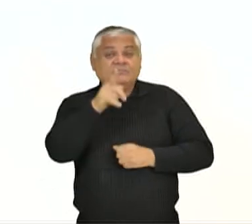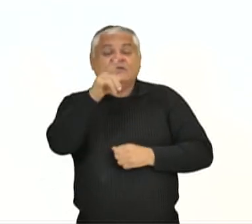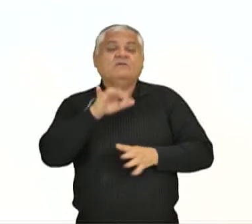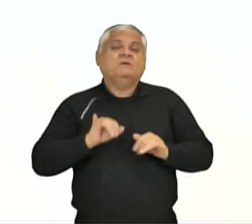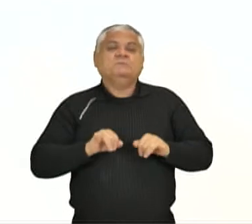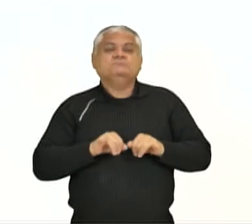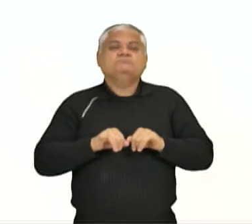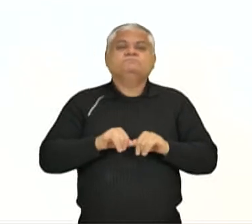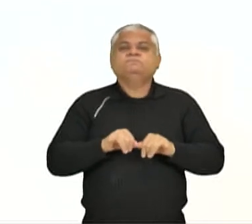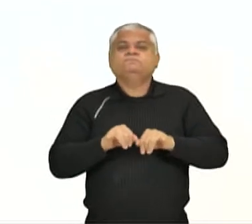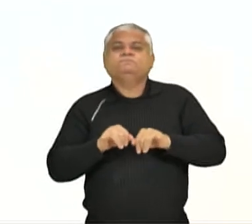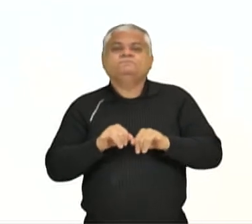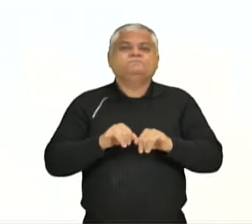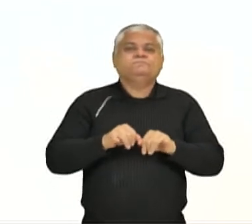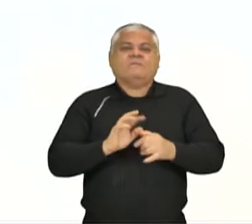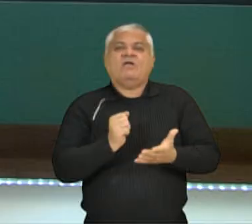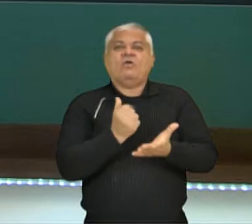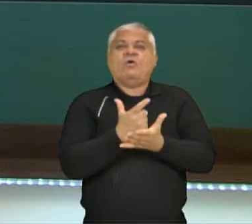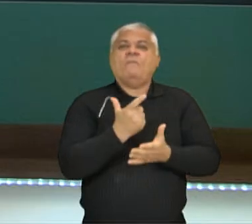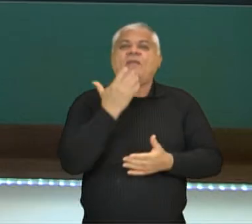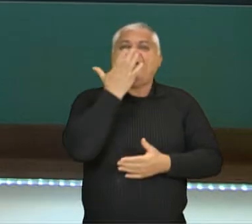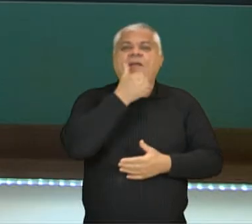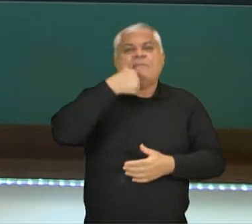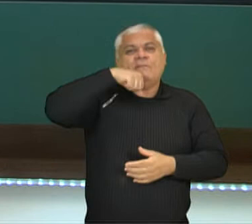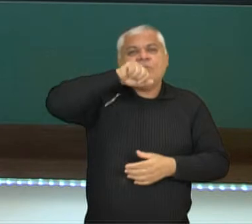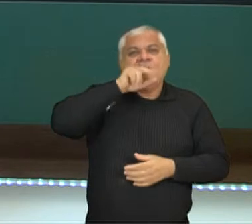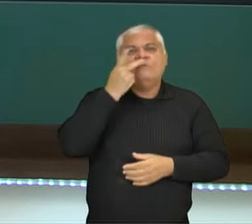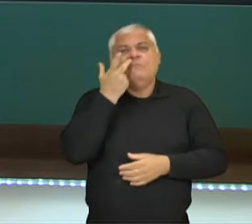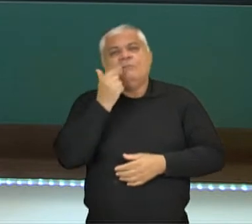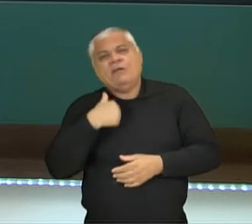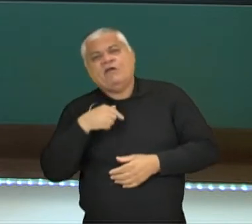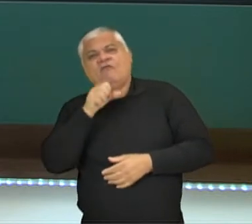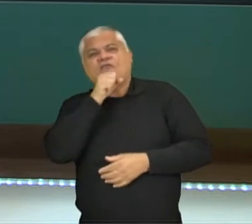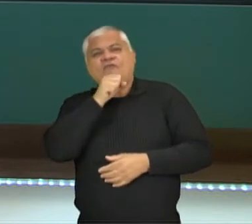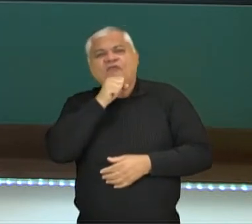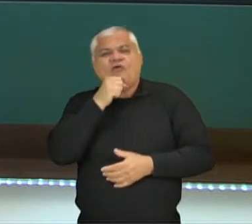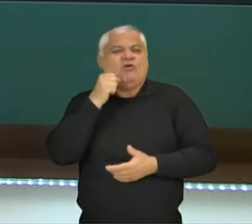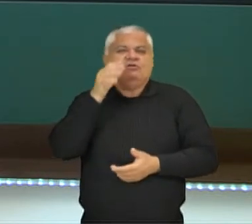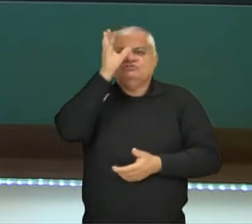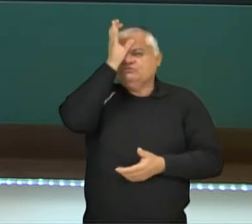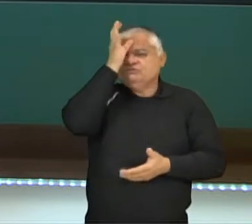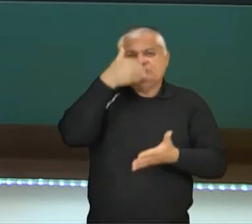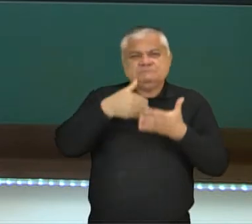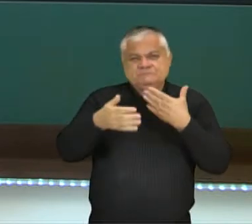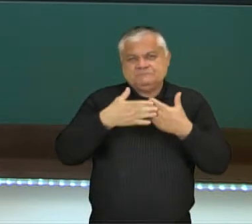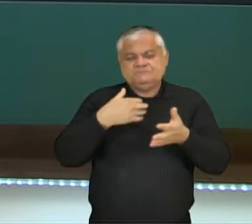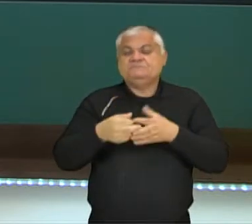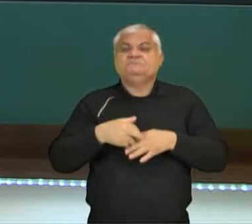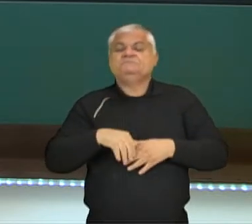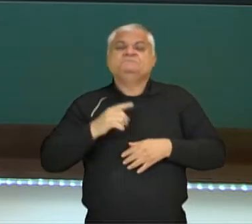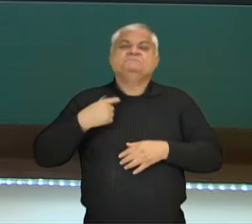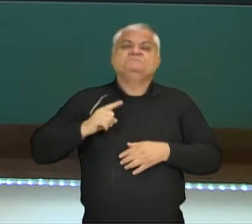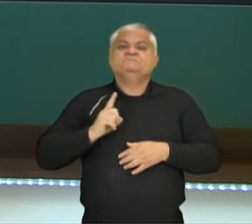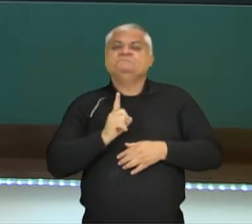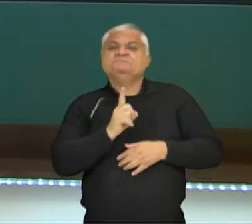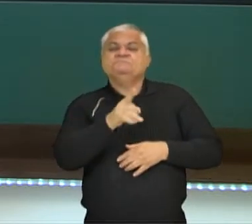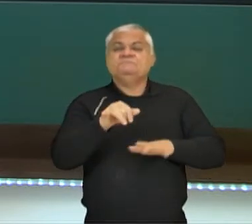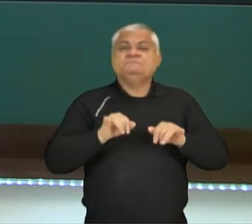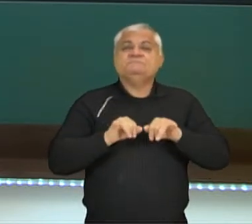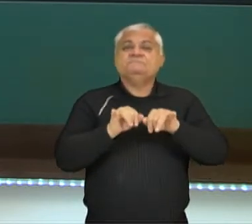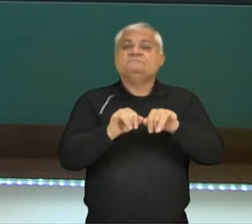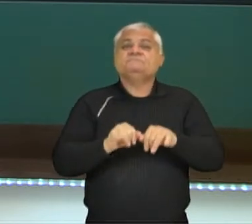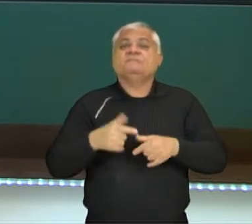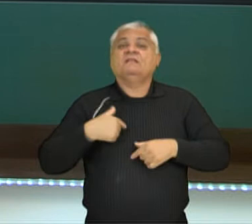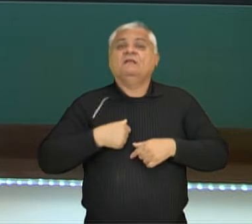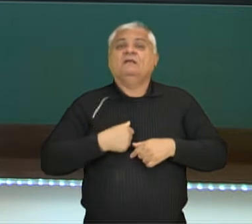lá no supermercado, você vai no supermercado com a sua mãe, com seu pai, com a sua avó, com a sua tia, qual é, né,